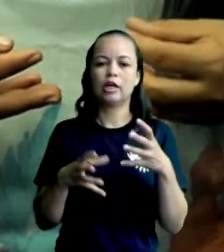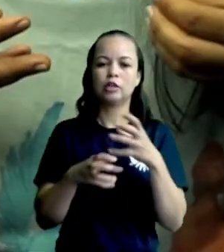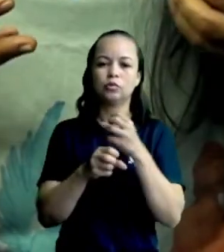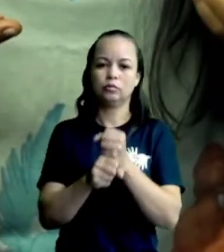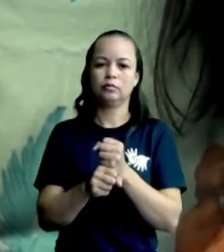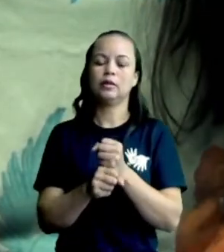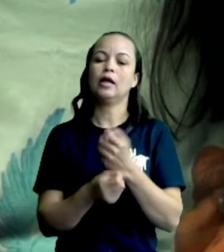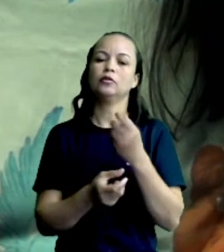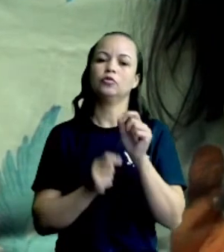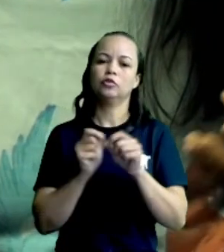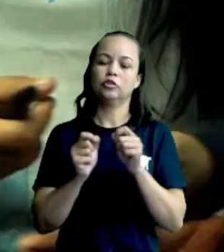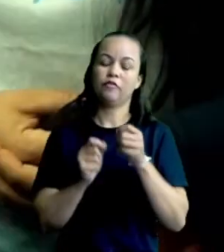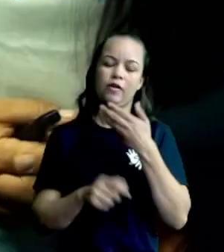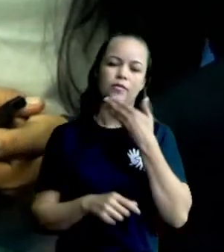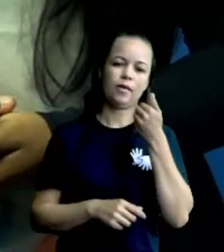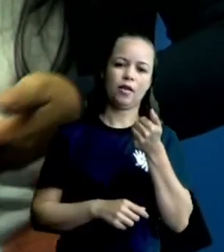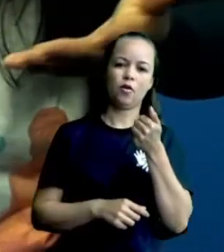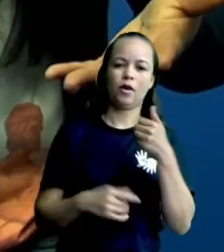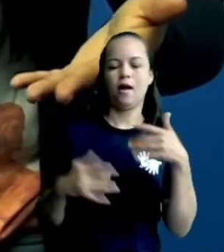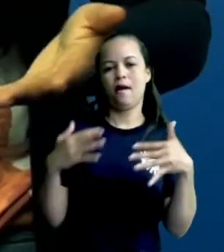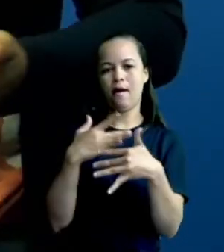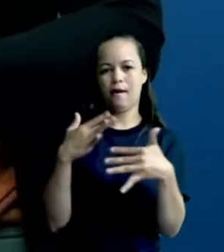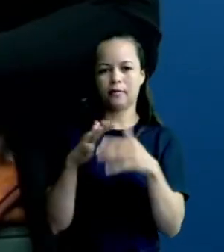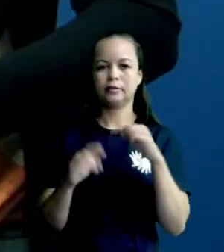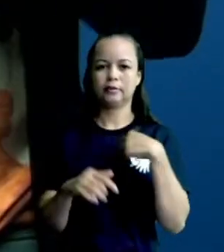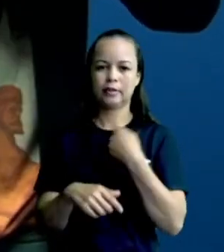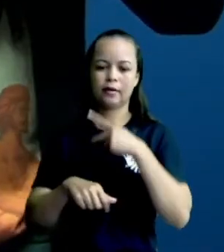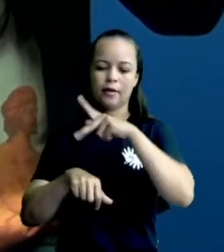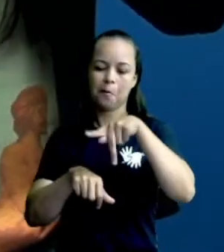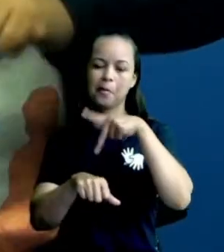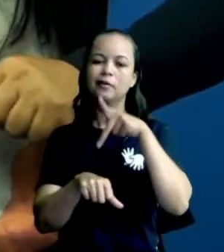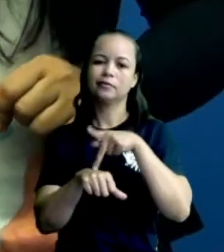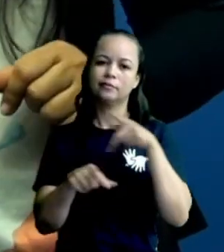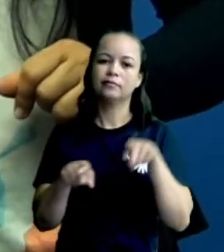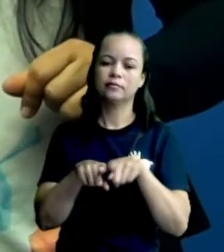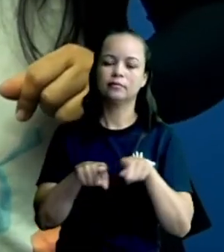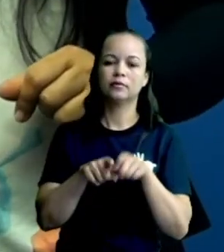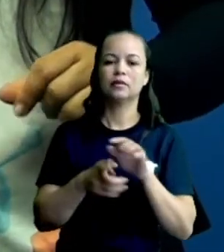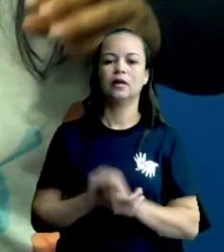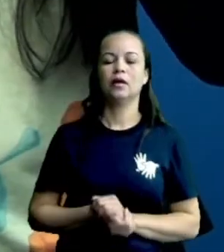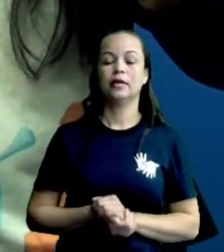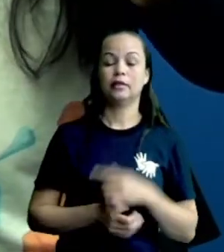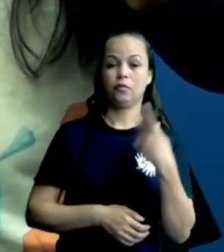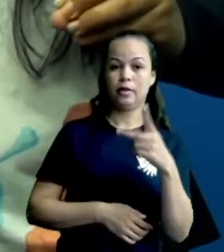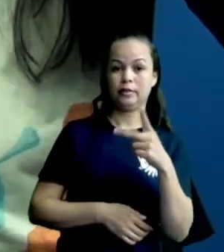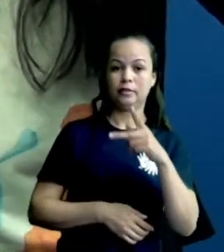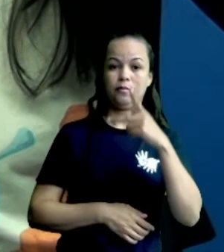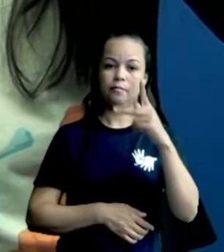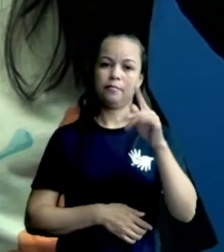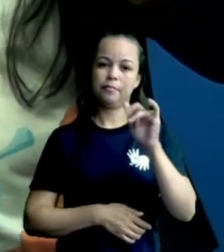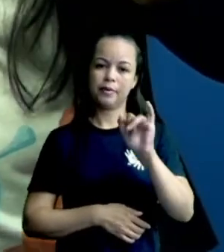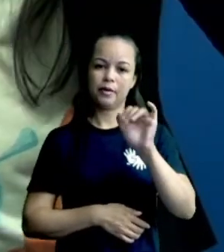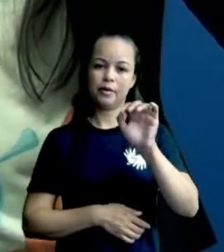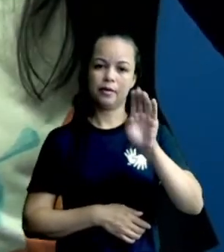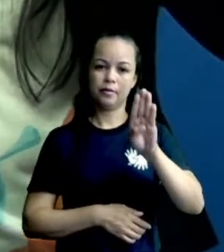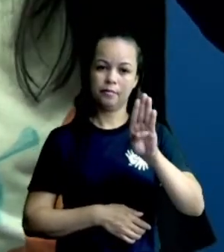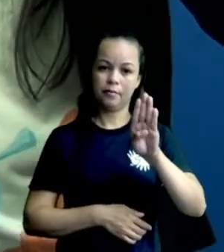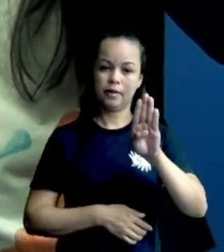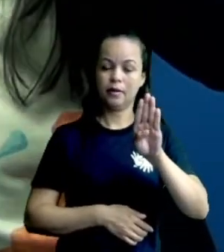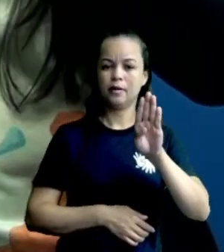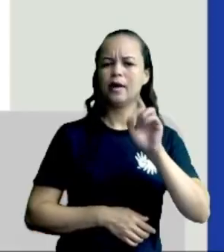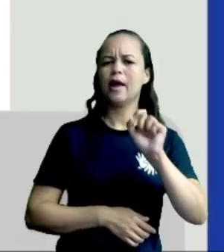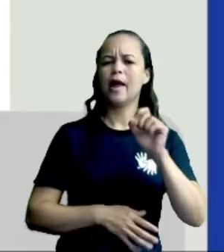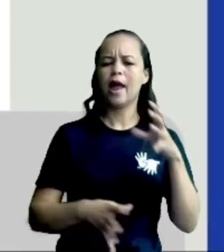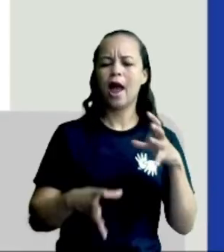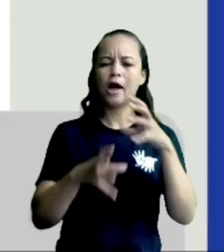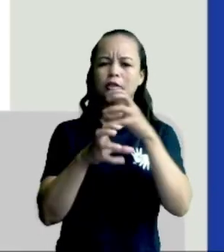dados que só fazem melhorar a nossa cidade, nosso país. Então, esse PIB, ele é o quê? É a soma de todos